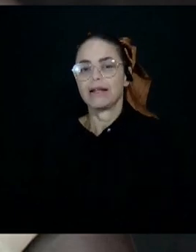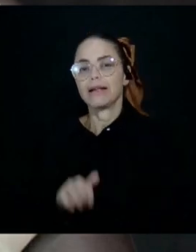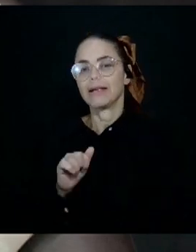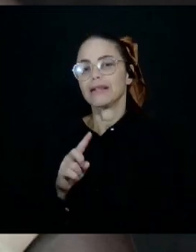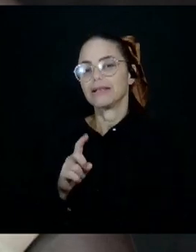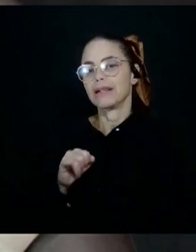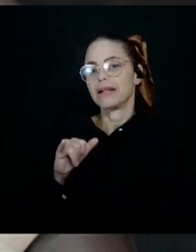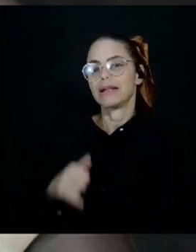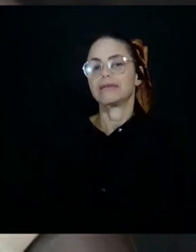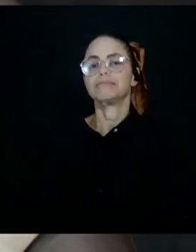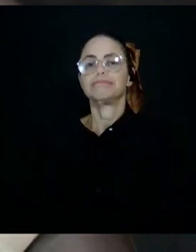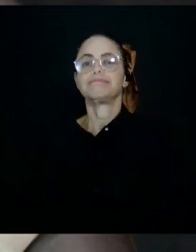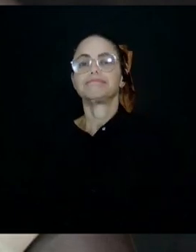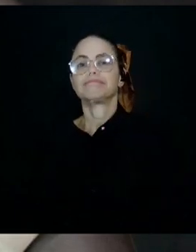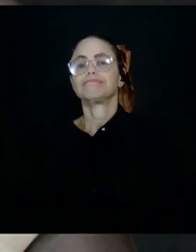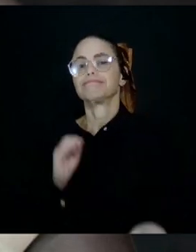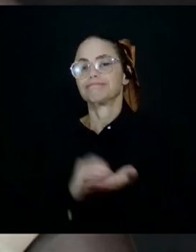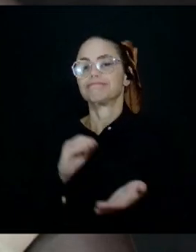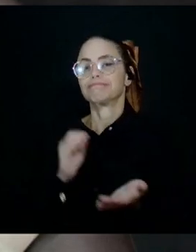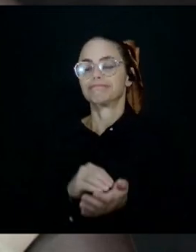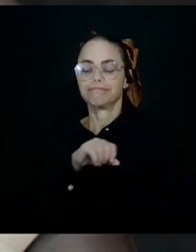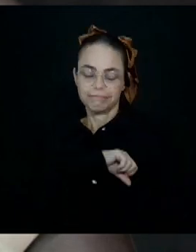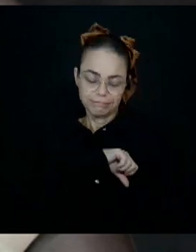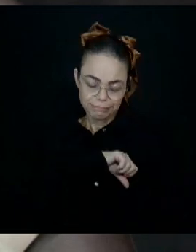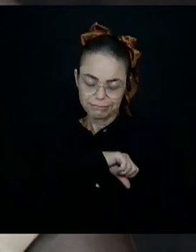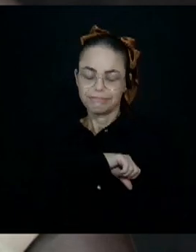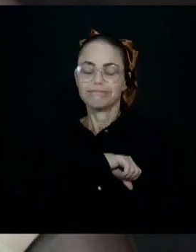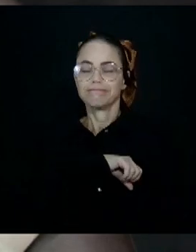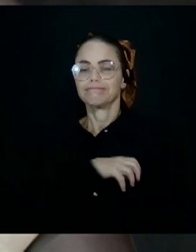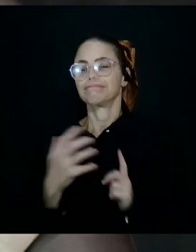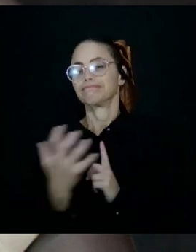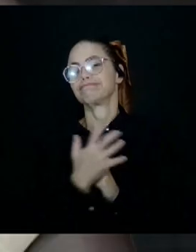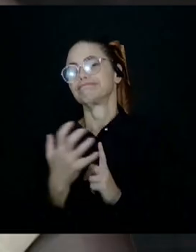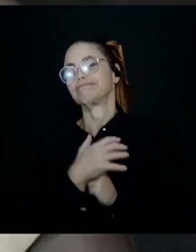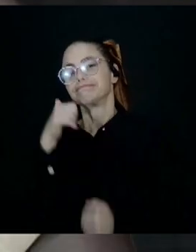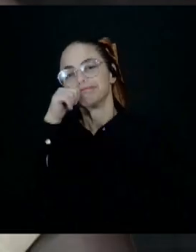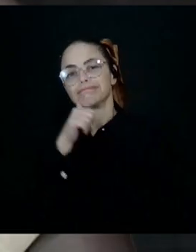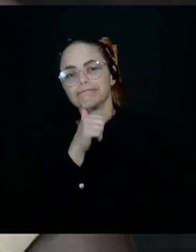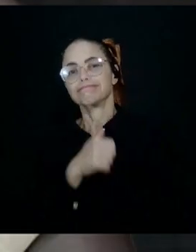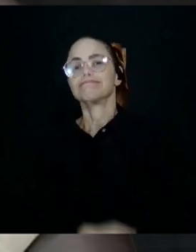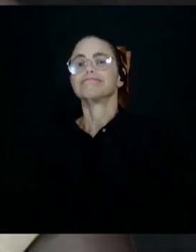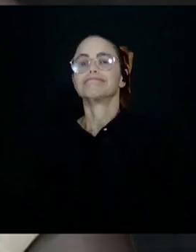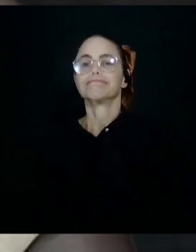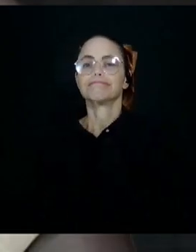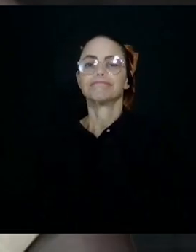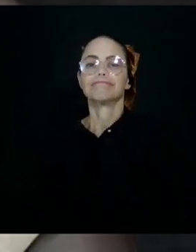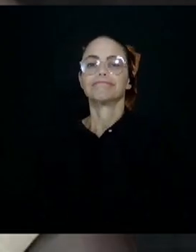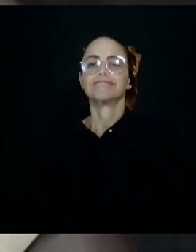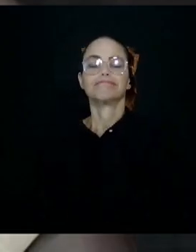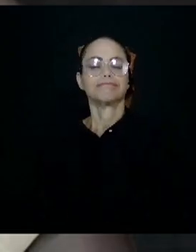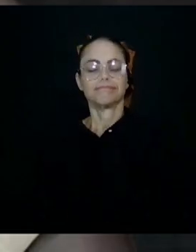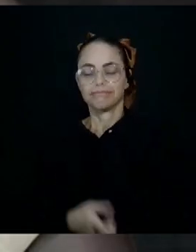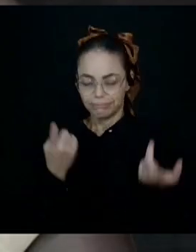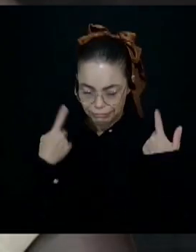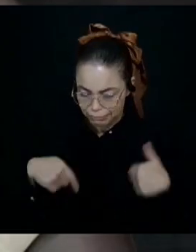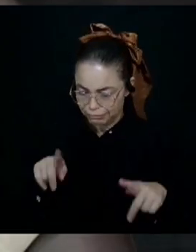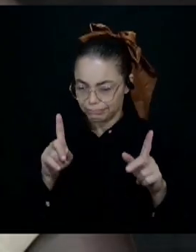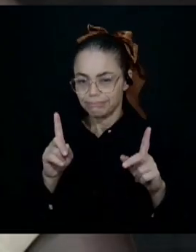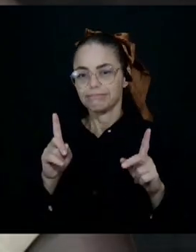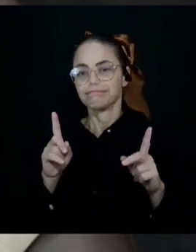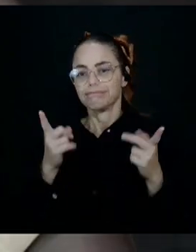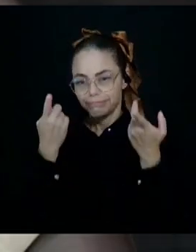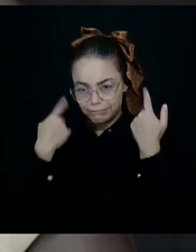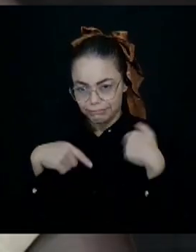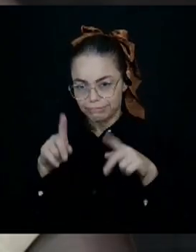A falta de autoestima afeta a mulher por inteira, né? Então, é um